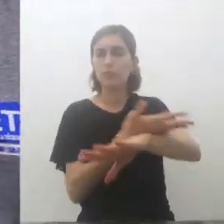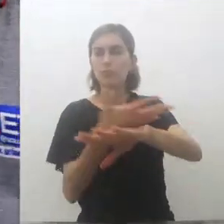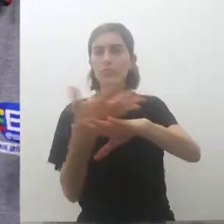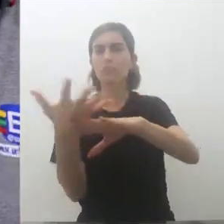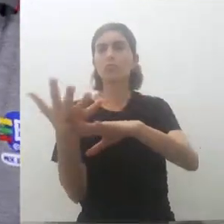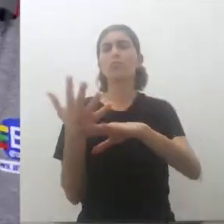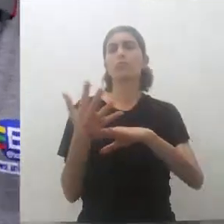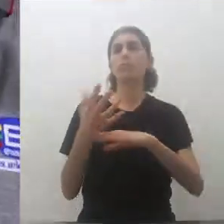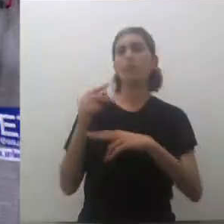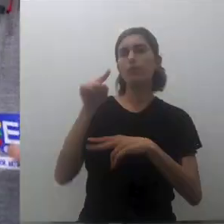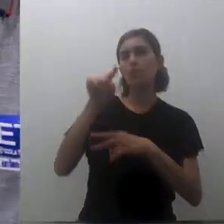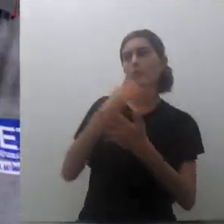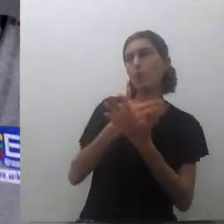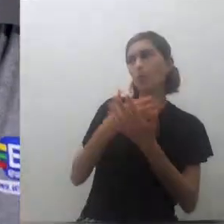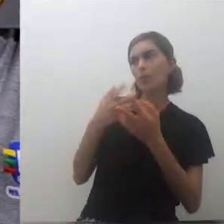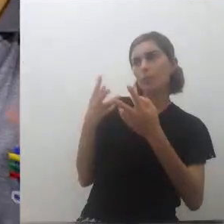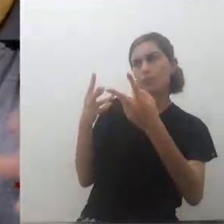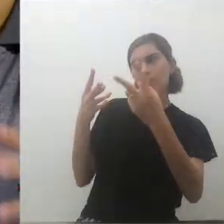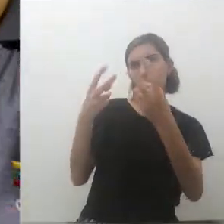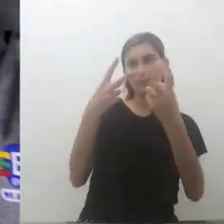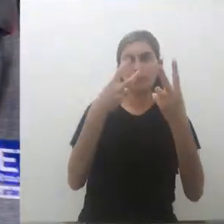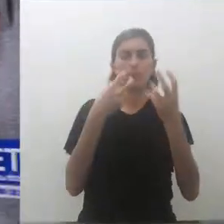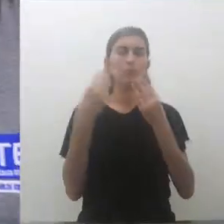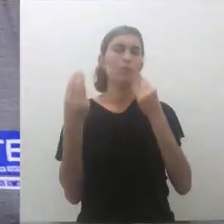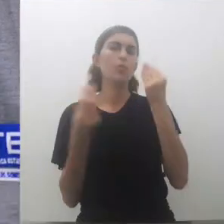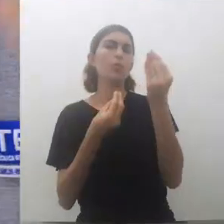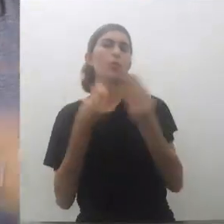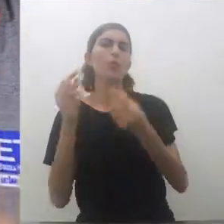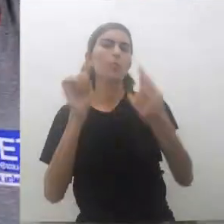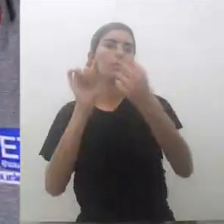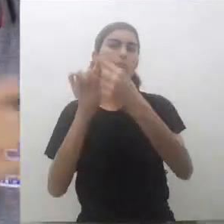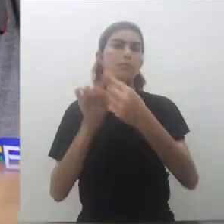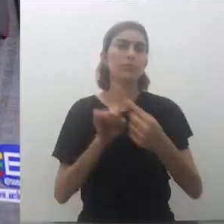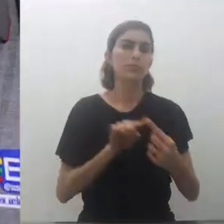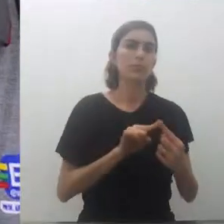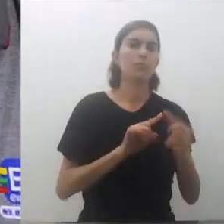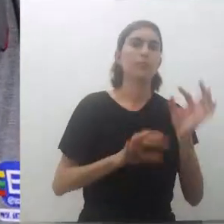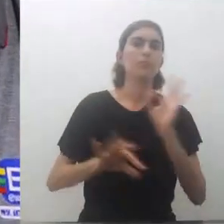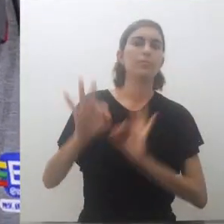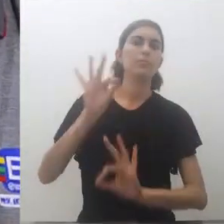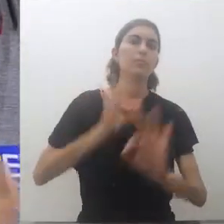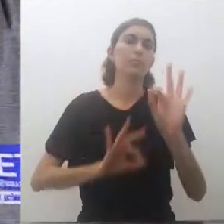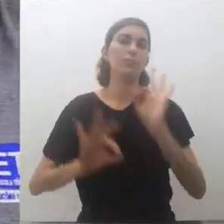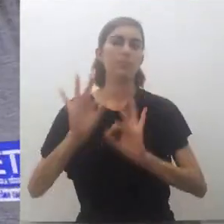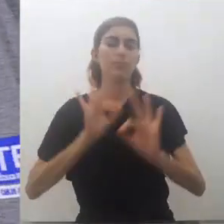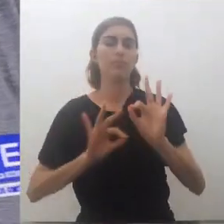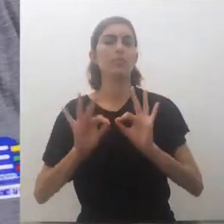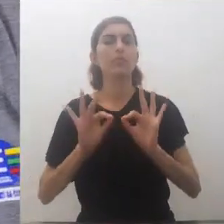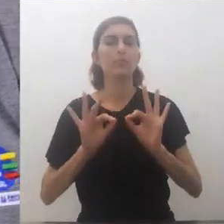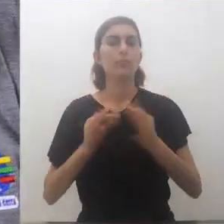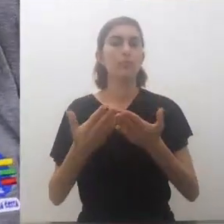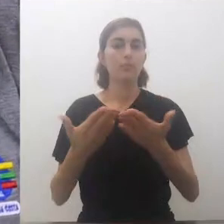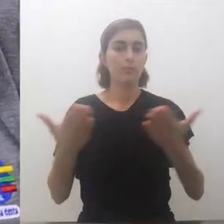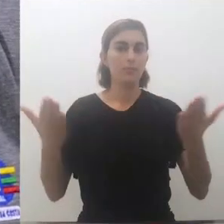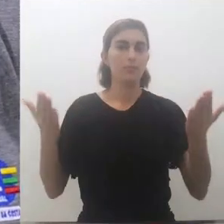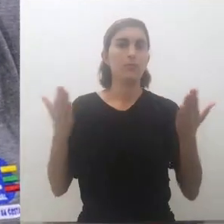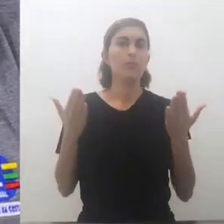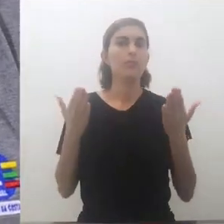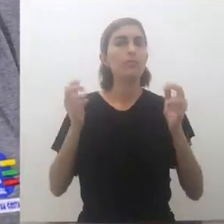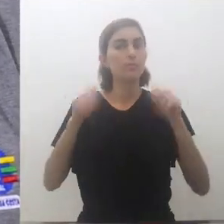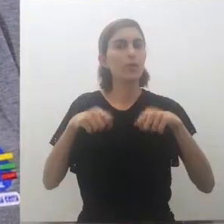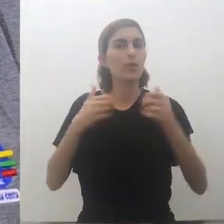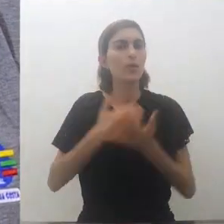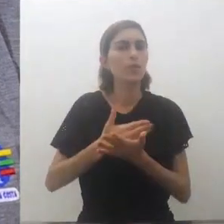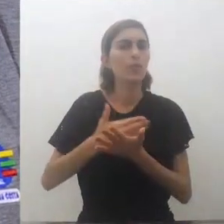você começar a perceber de que forma eles estão alinhadas, arranjadas, compostas, você vai começar